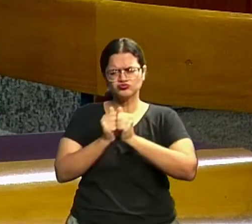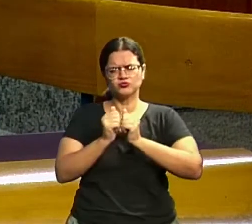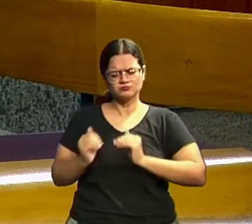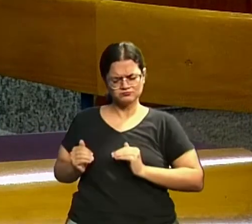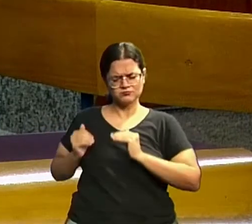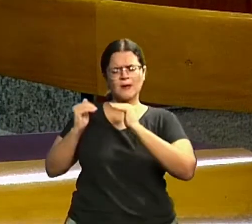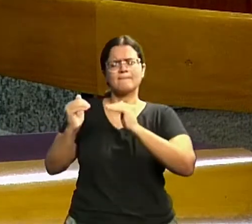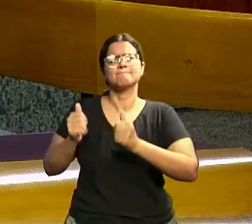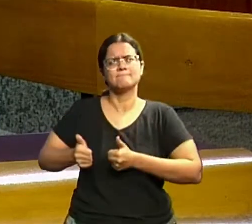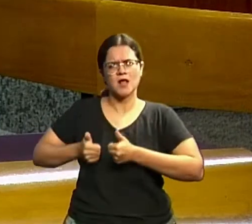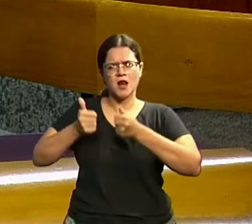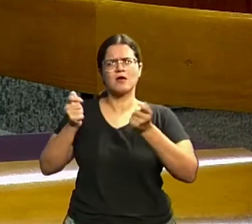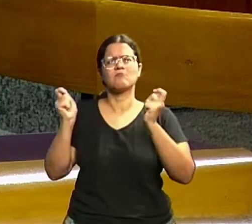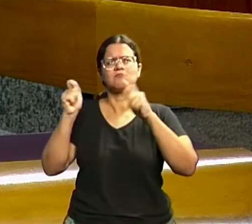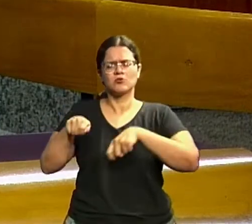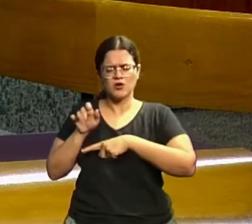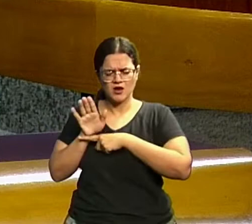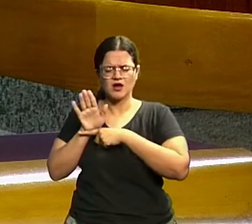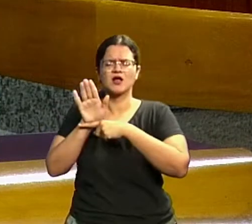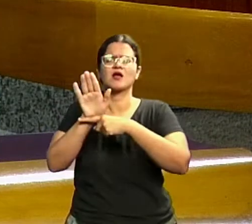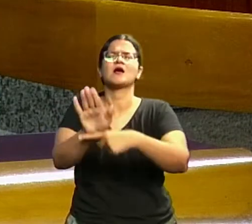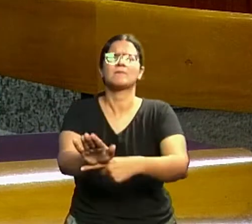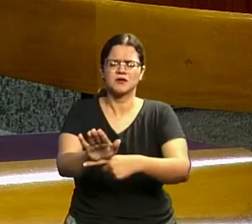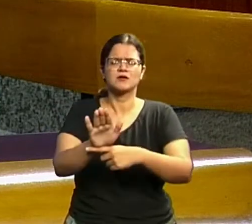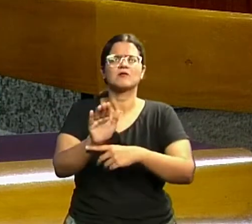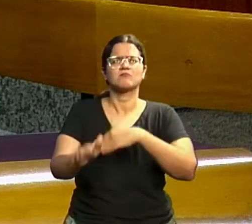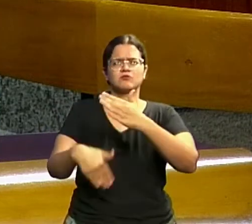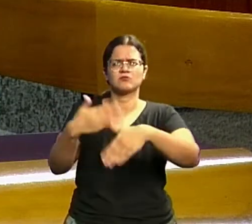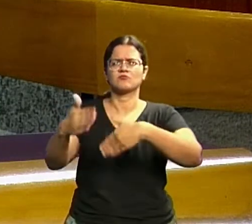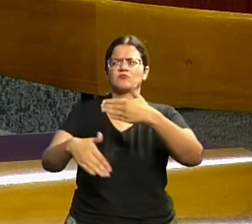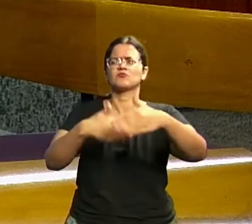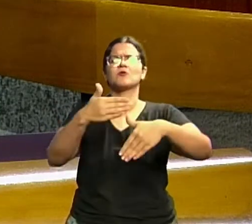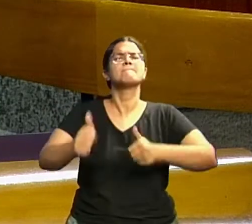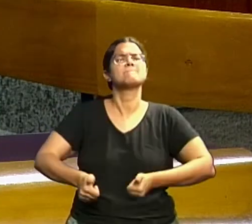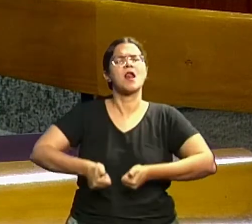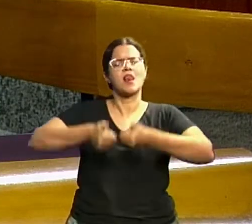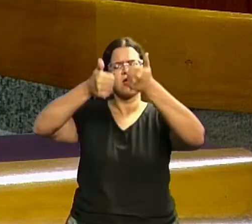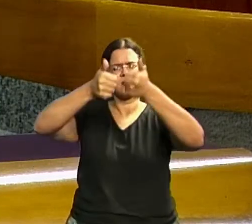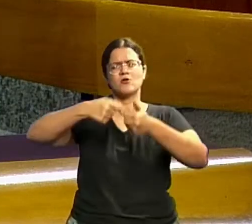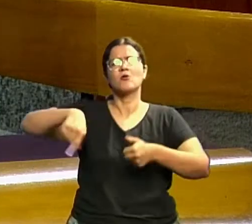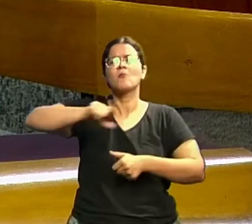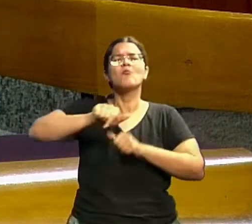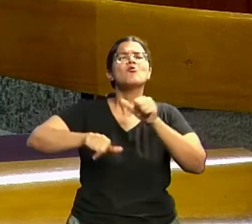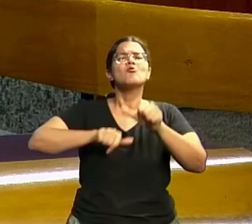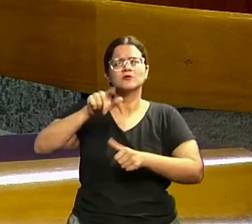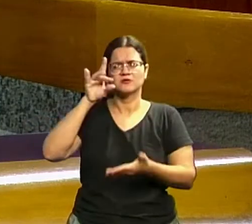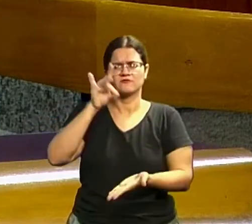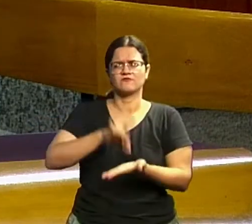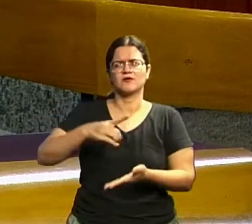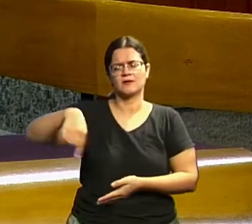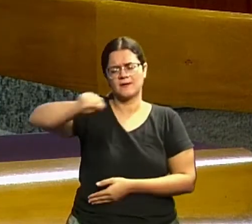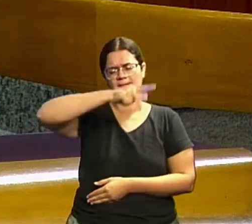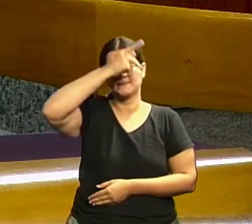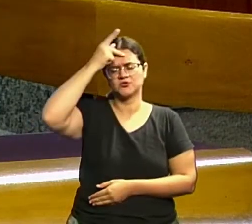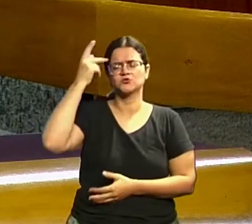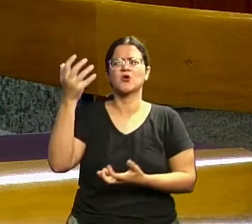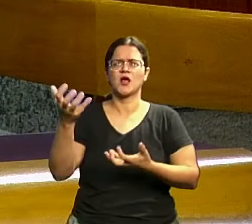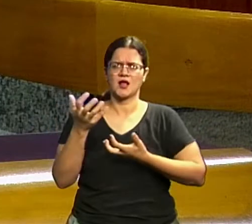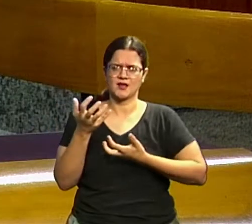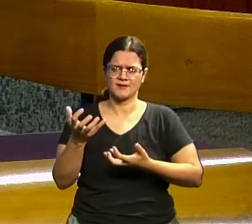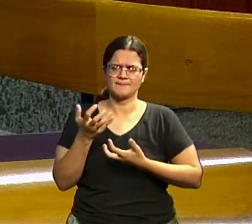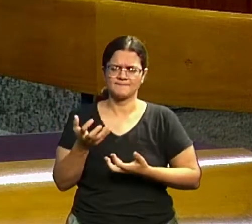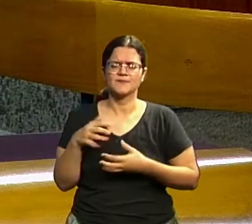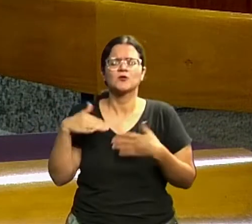e capazes de sim promover a mudança, aquela mudança que as pessoas realmente querem, que impacte na vida